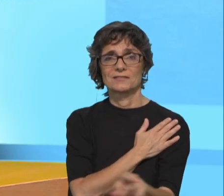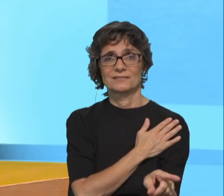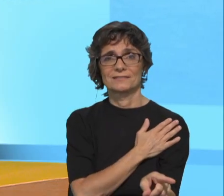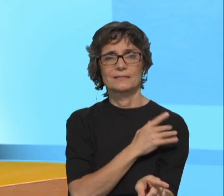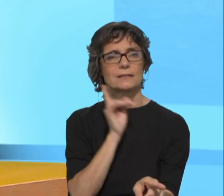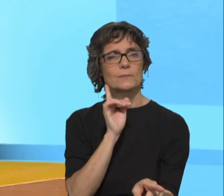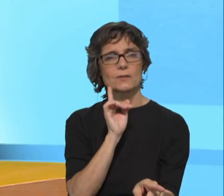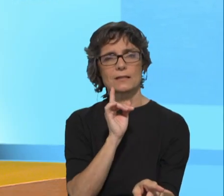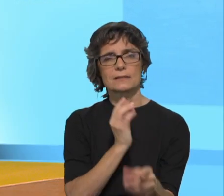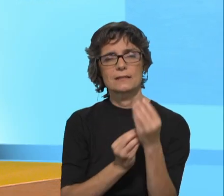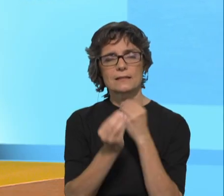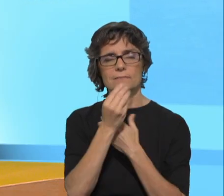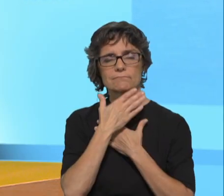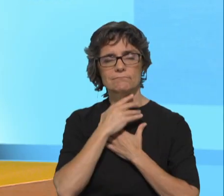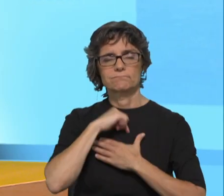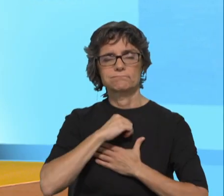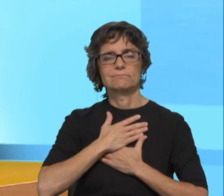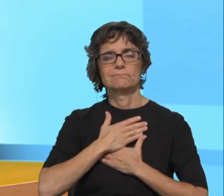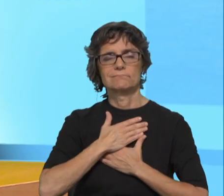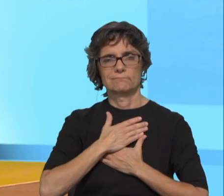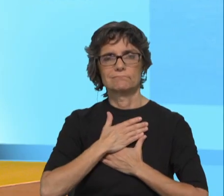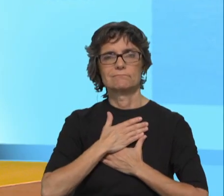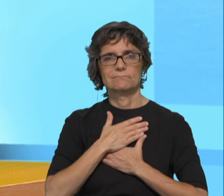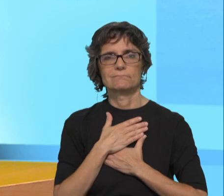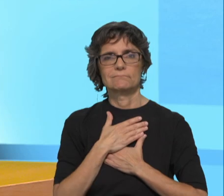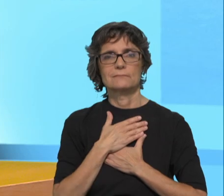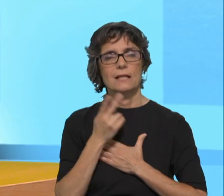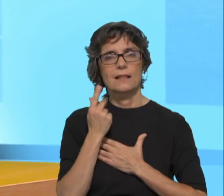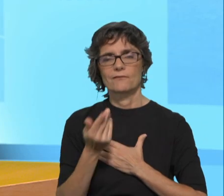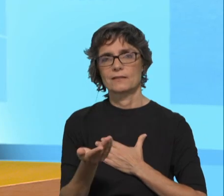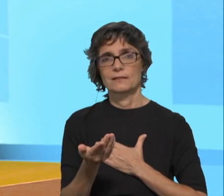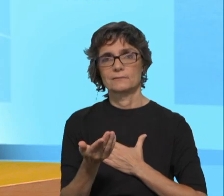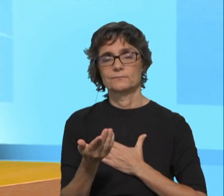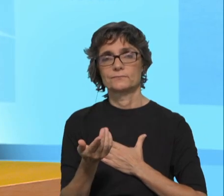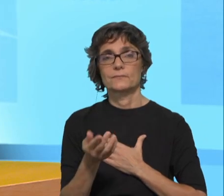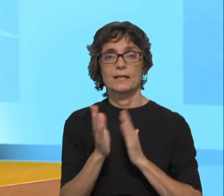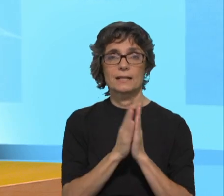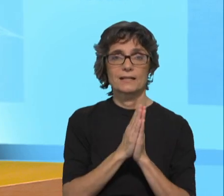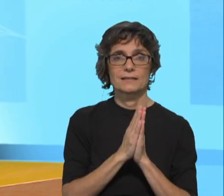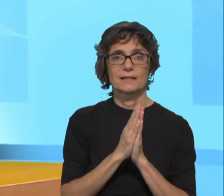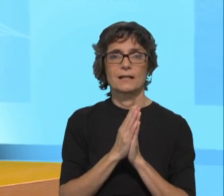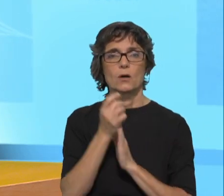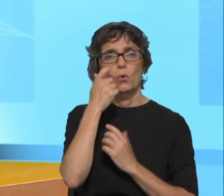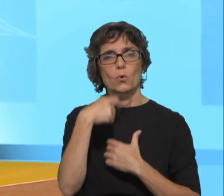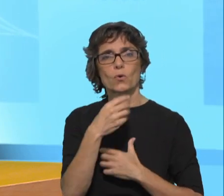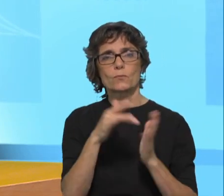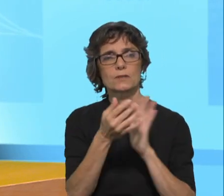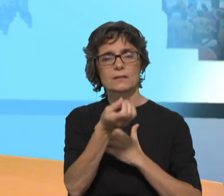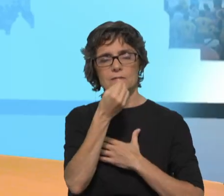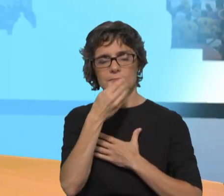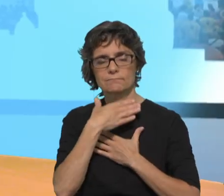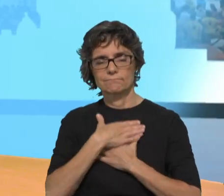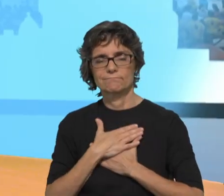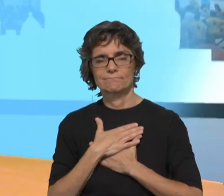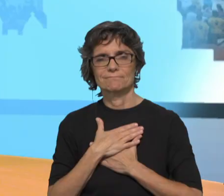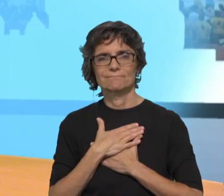Eucaristia na vida da Igreja. Não há Igreja sem a Eucaristia, e por isso era importante isso mesmo. Muito